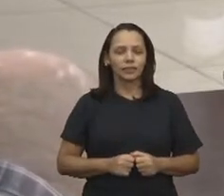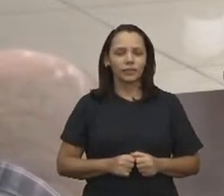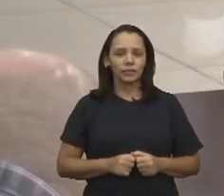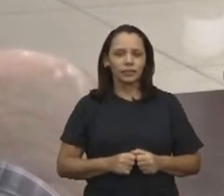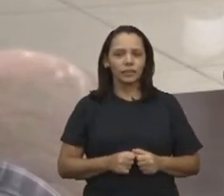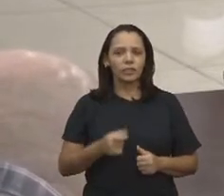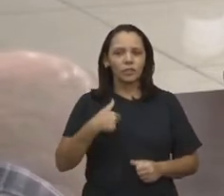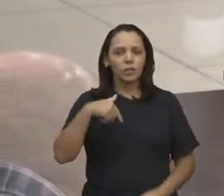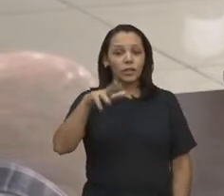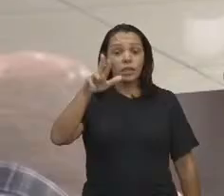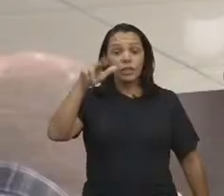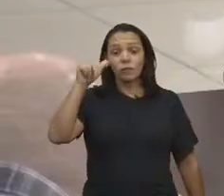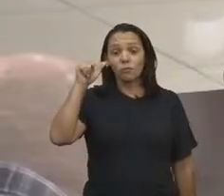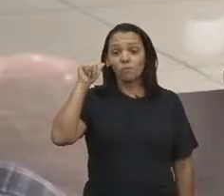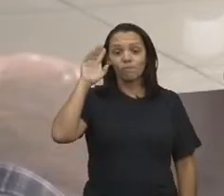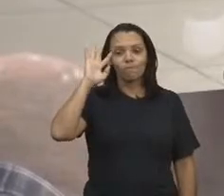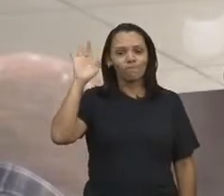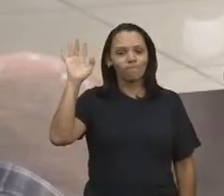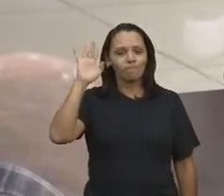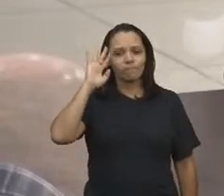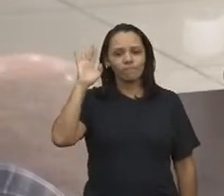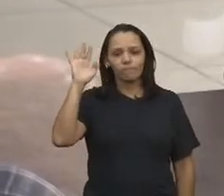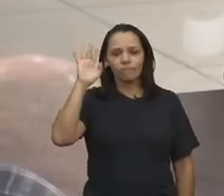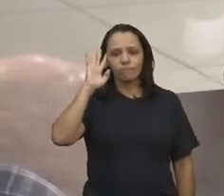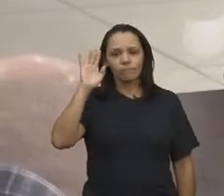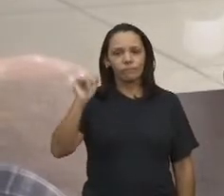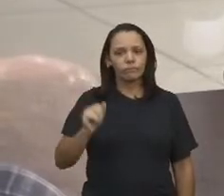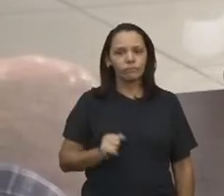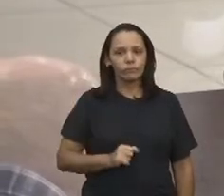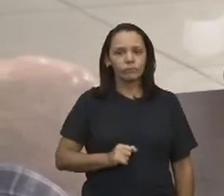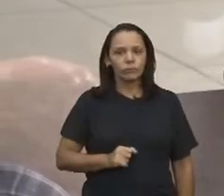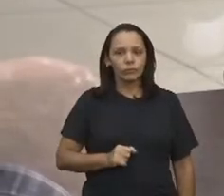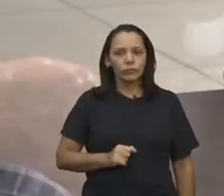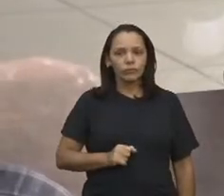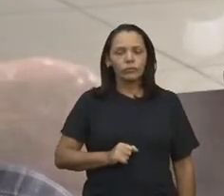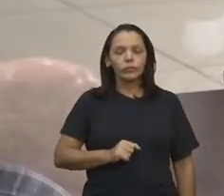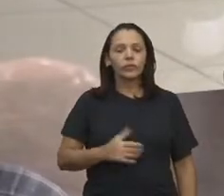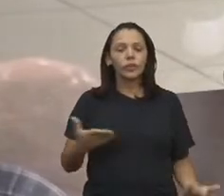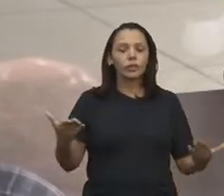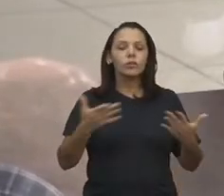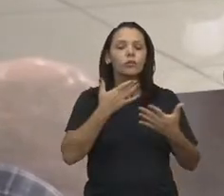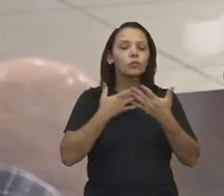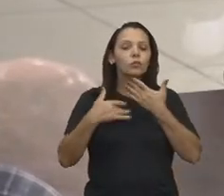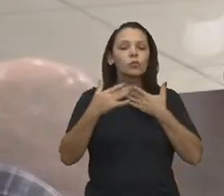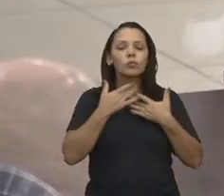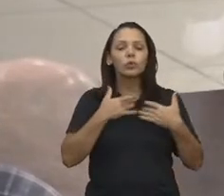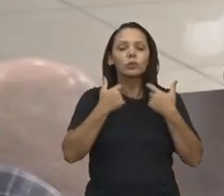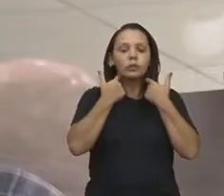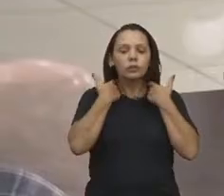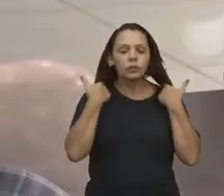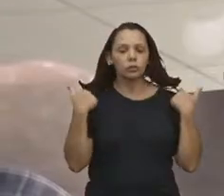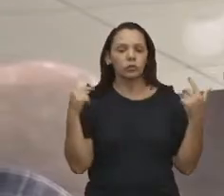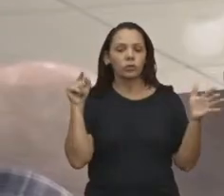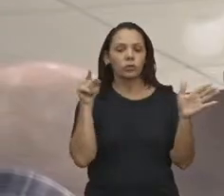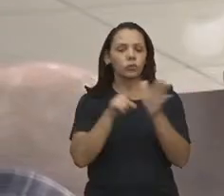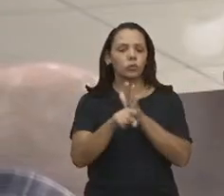nunca imaginei, mas já imaginei, mas agora me veio essa vontade de perguntar, porque eu não sei onde é